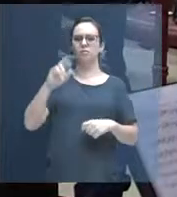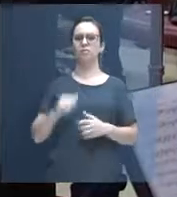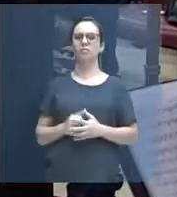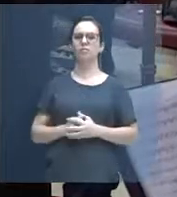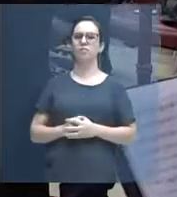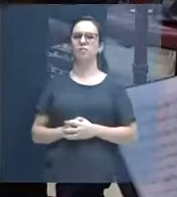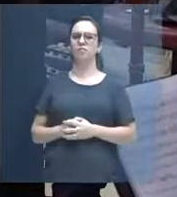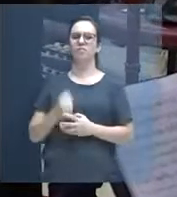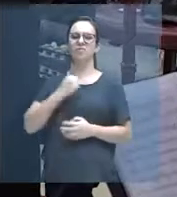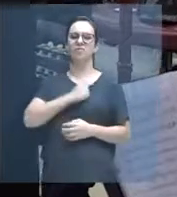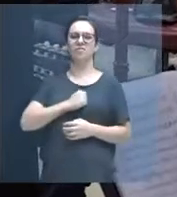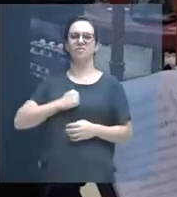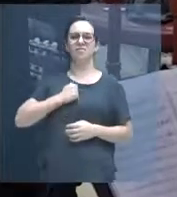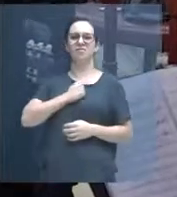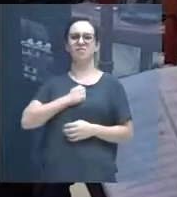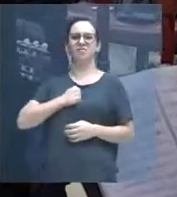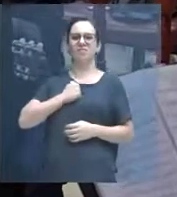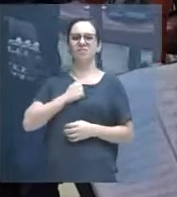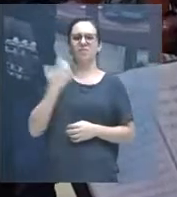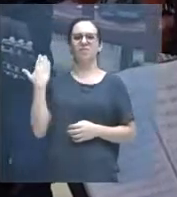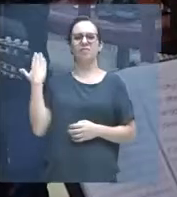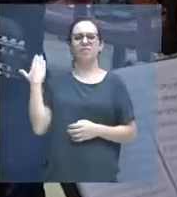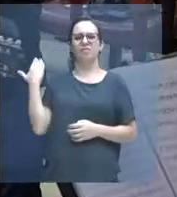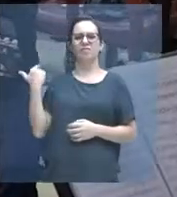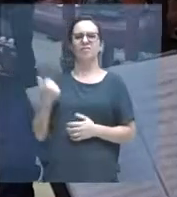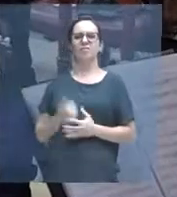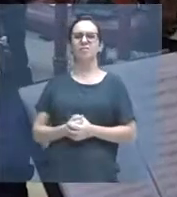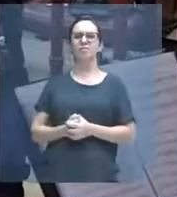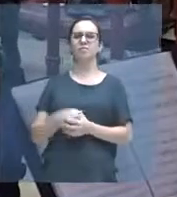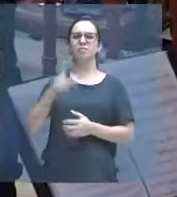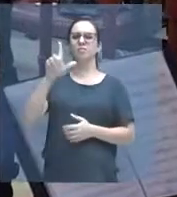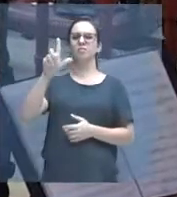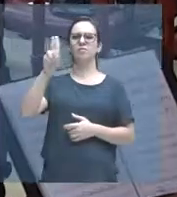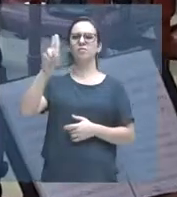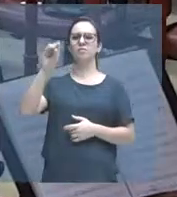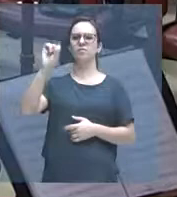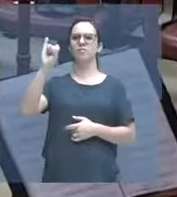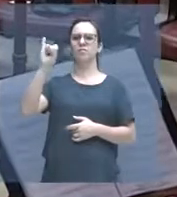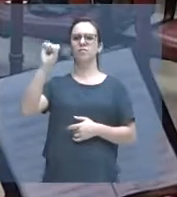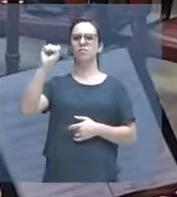bons tempos, né, da garotada também. Luiz Antônio Gomes,